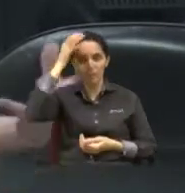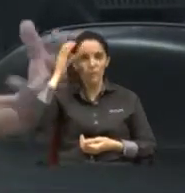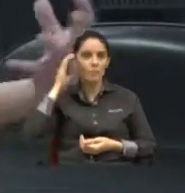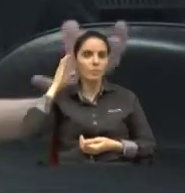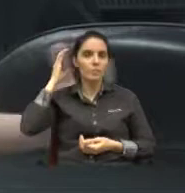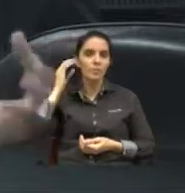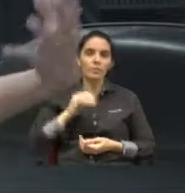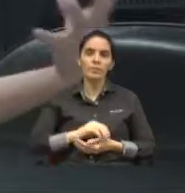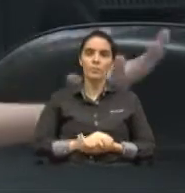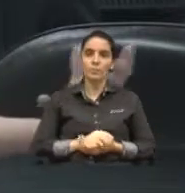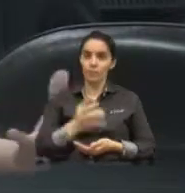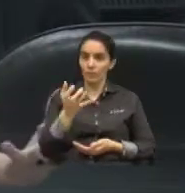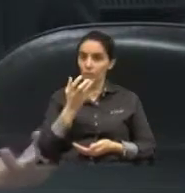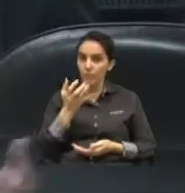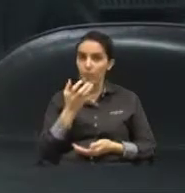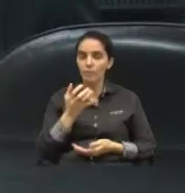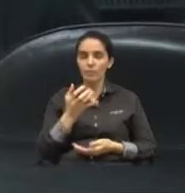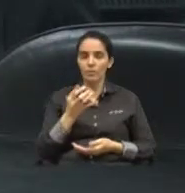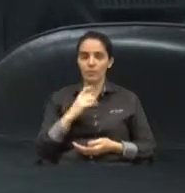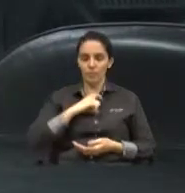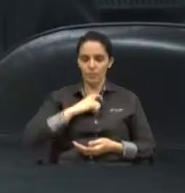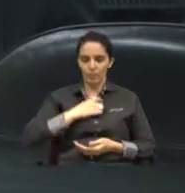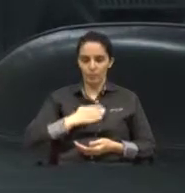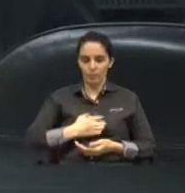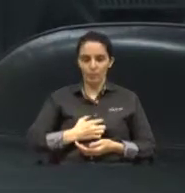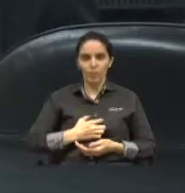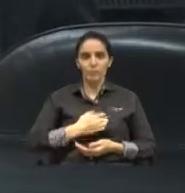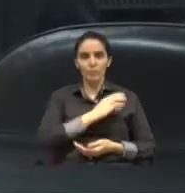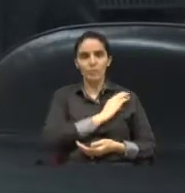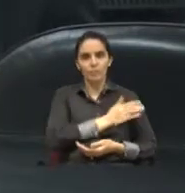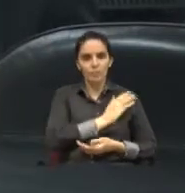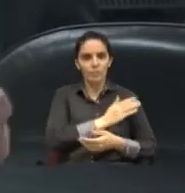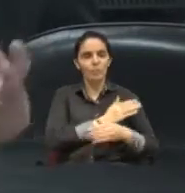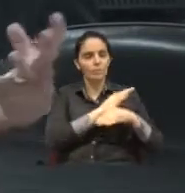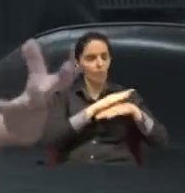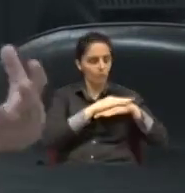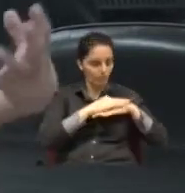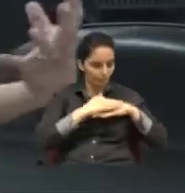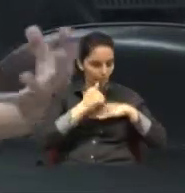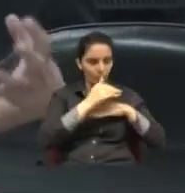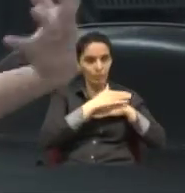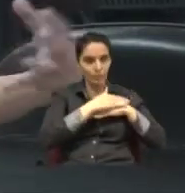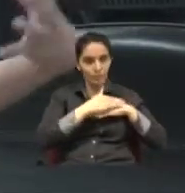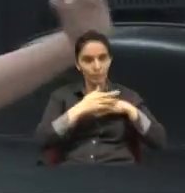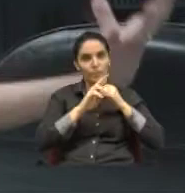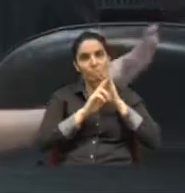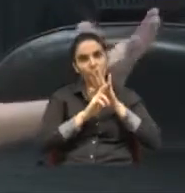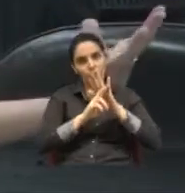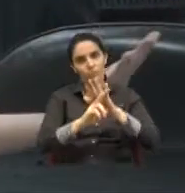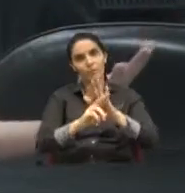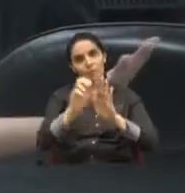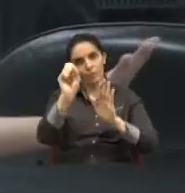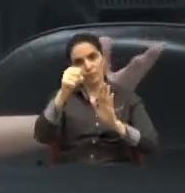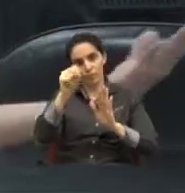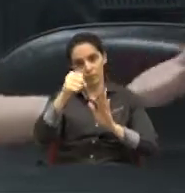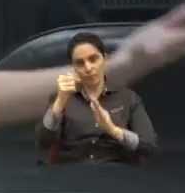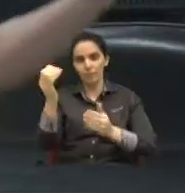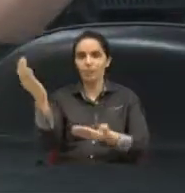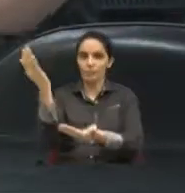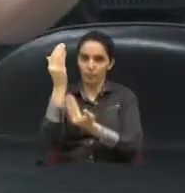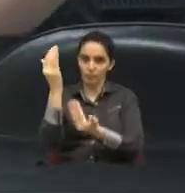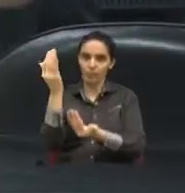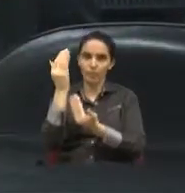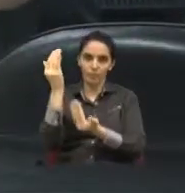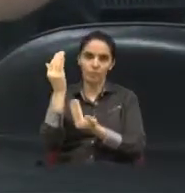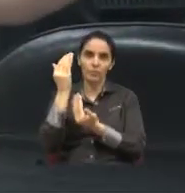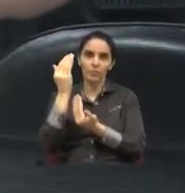de certa forma, acalente esses corações e, de certa forma, represente e sirva como uma homenagem. Da mesma forma